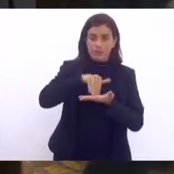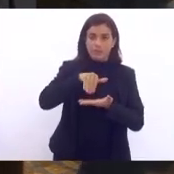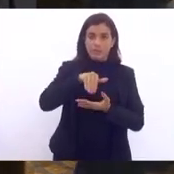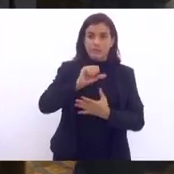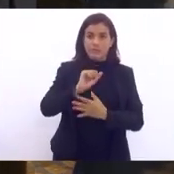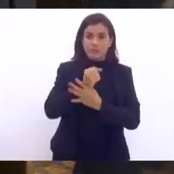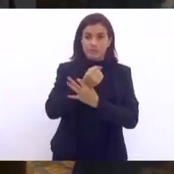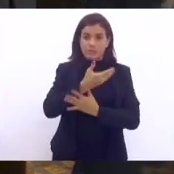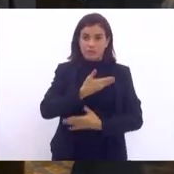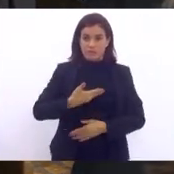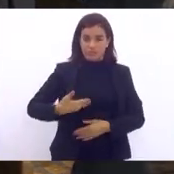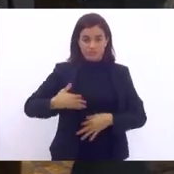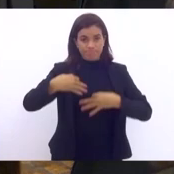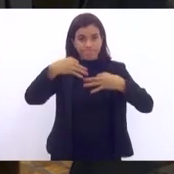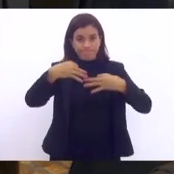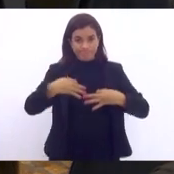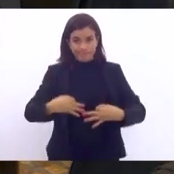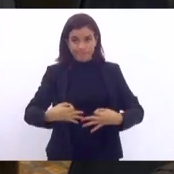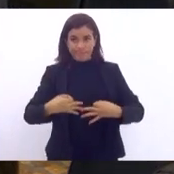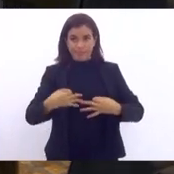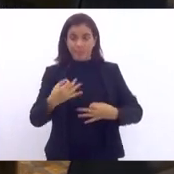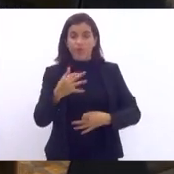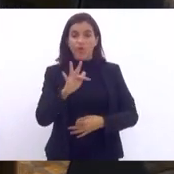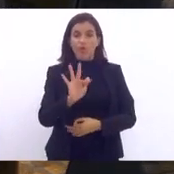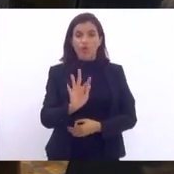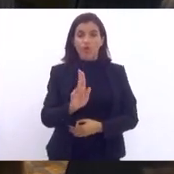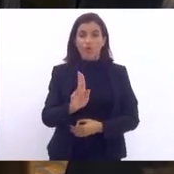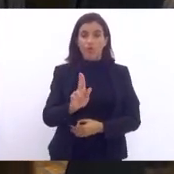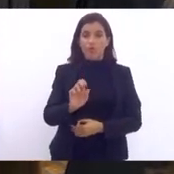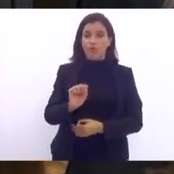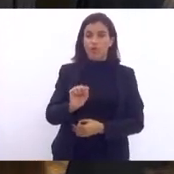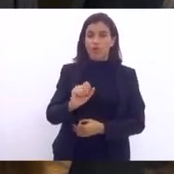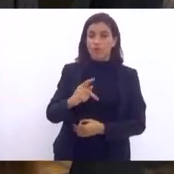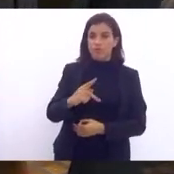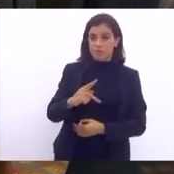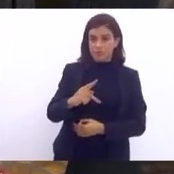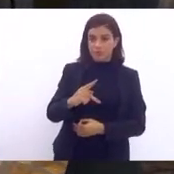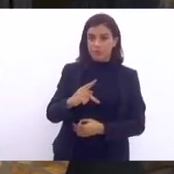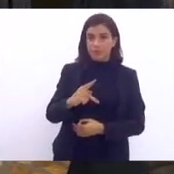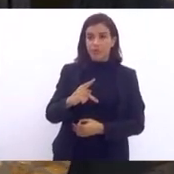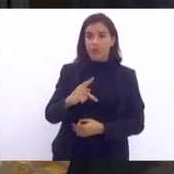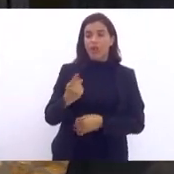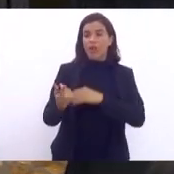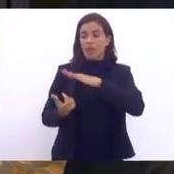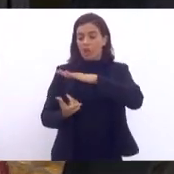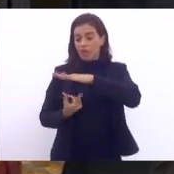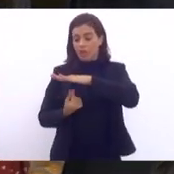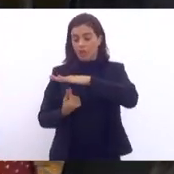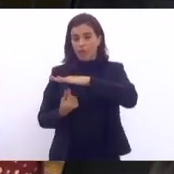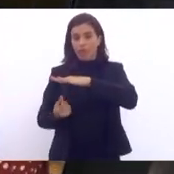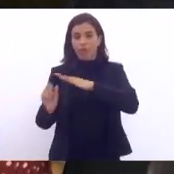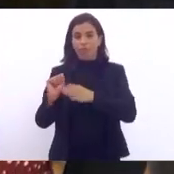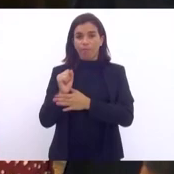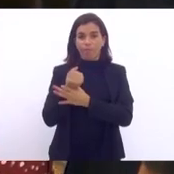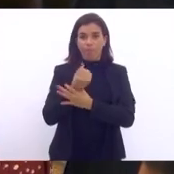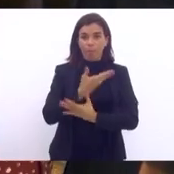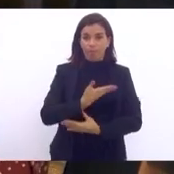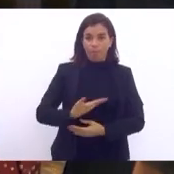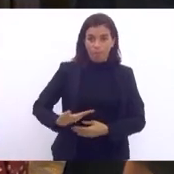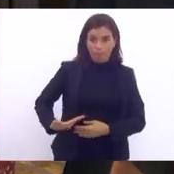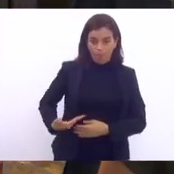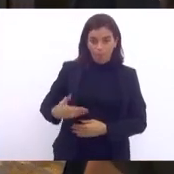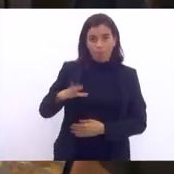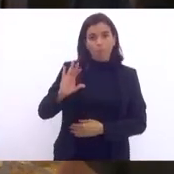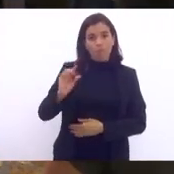FUSP, que é o Fundo de Segurança Pública com Recursos da União. Está lá explicitado com muita